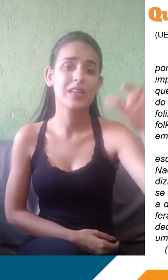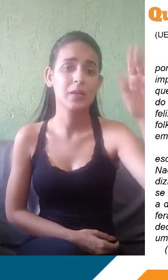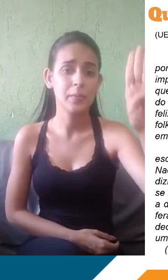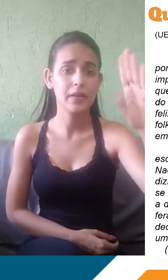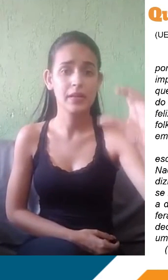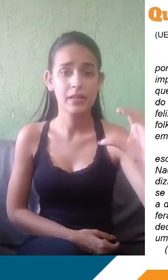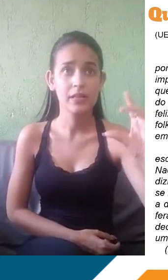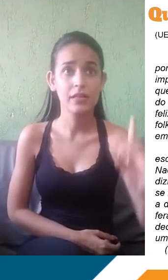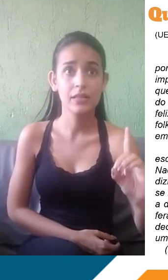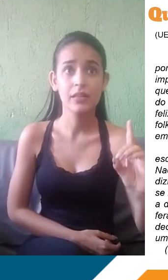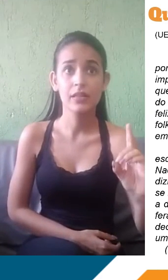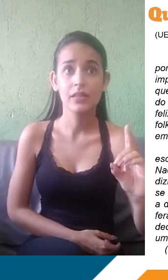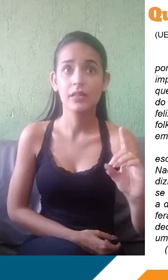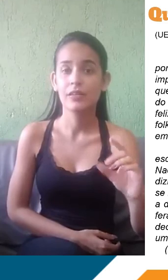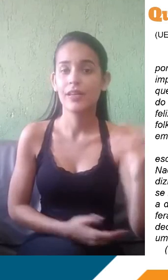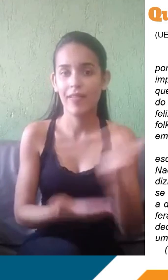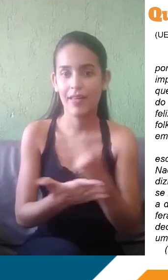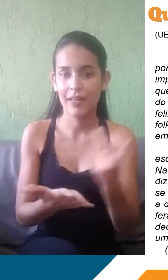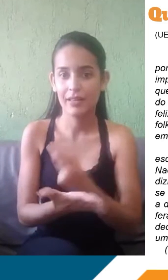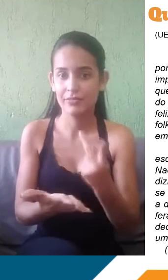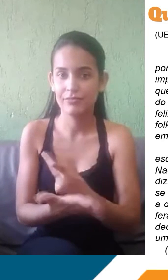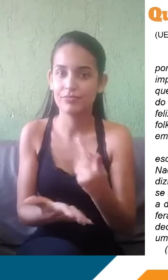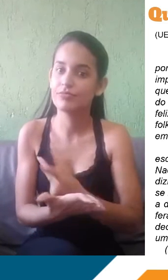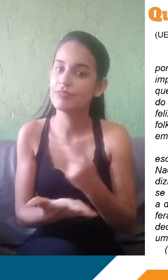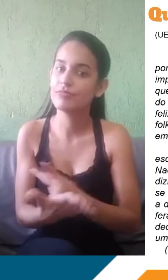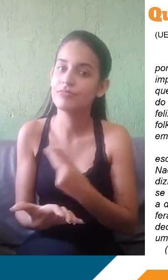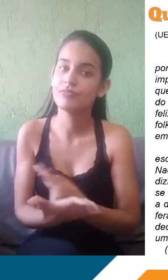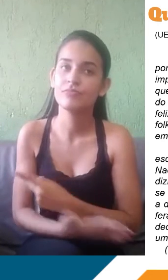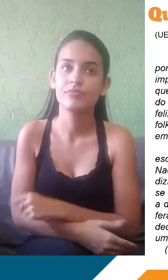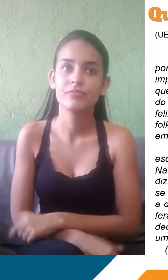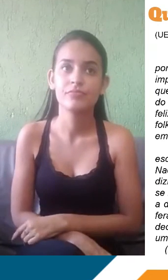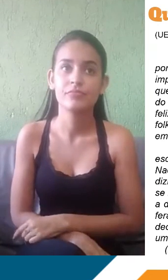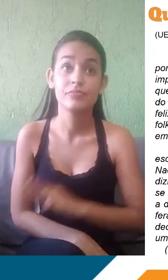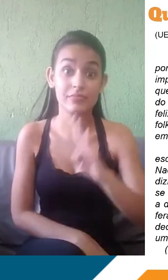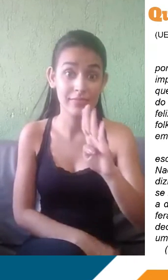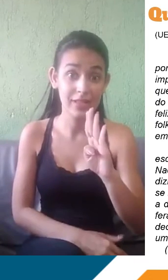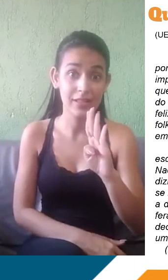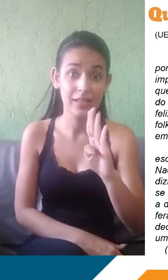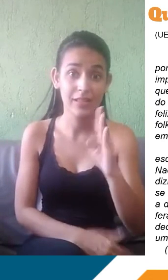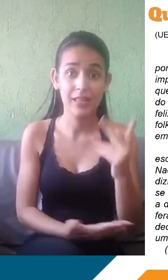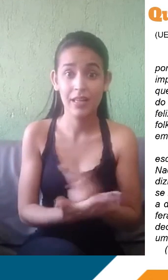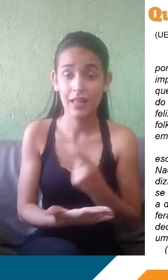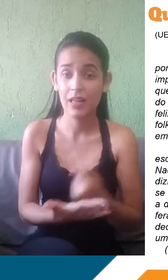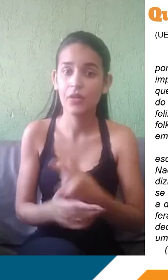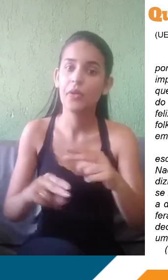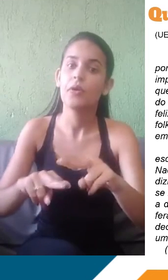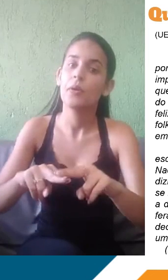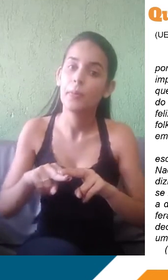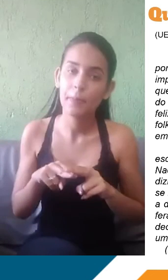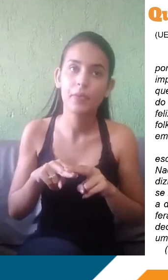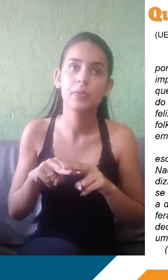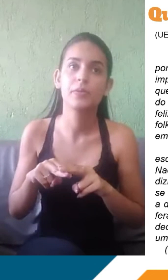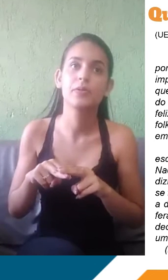alternativas, letra B, letra C e letra D, são incorretas. Não se deve optar pela alternativa B, porque, ao contrário do